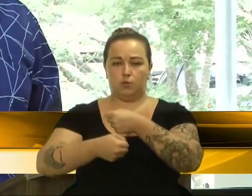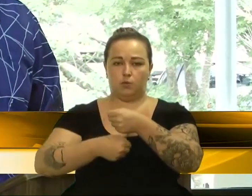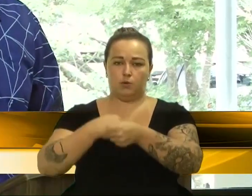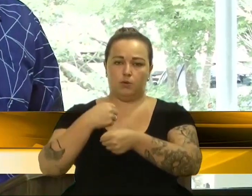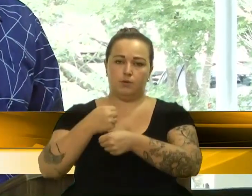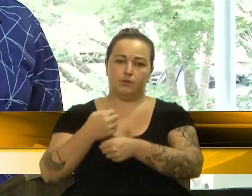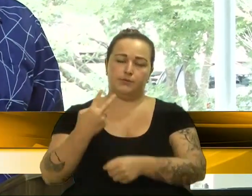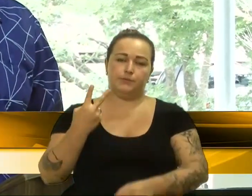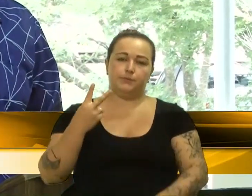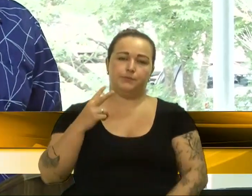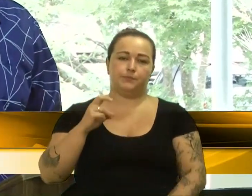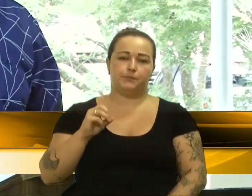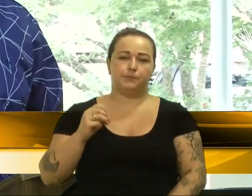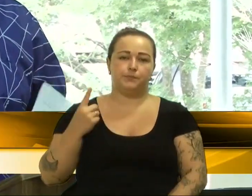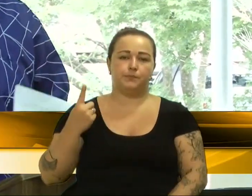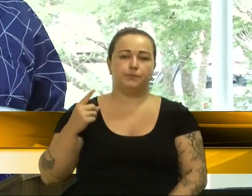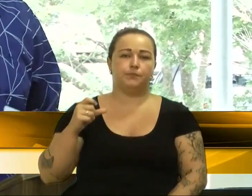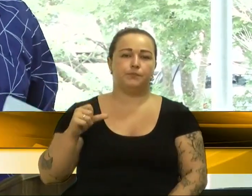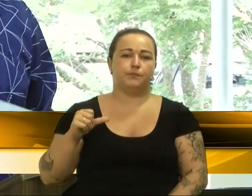2019.